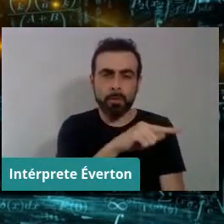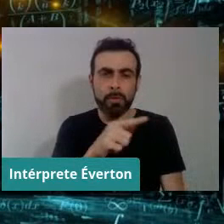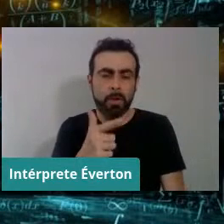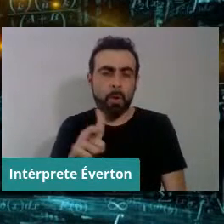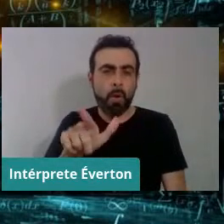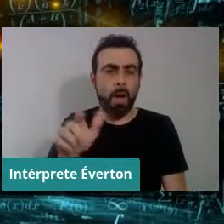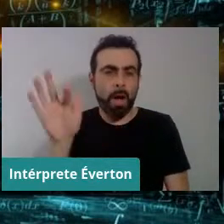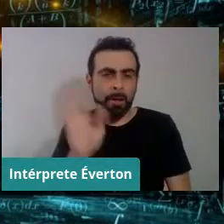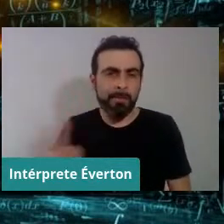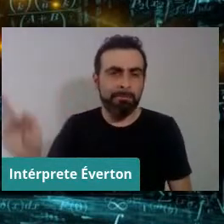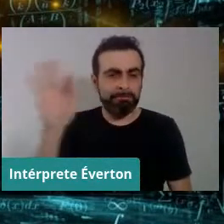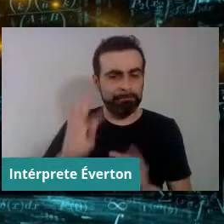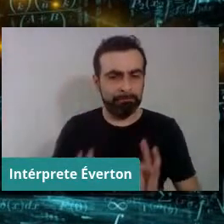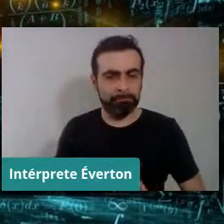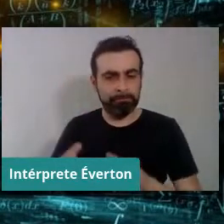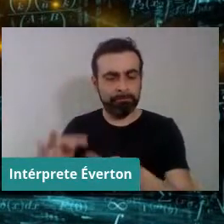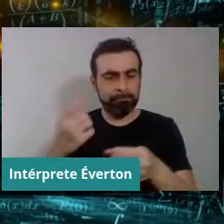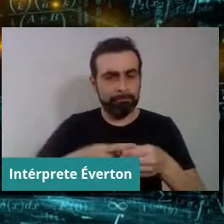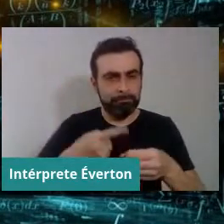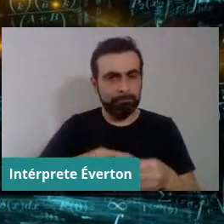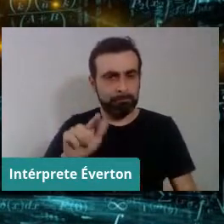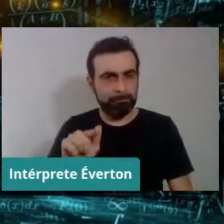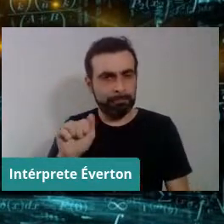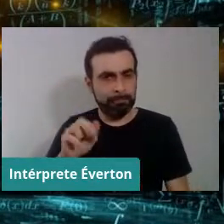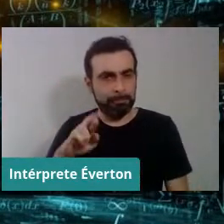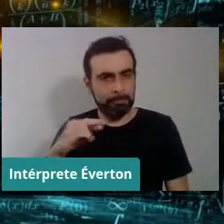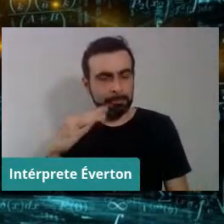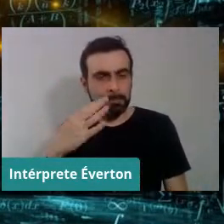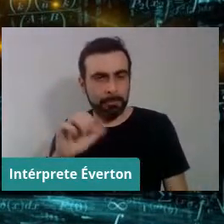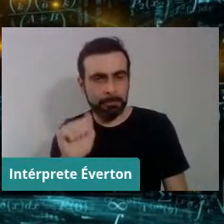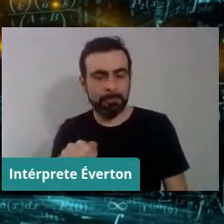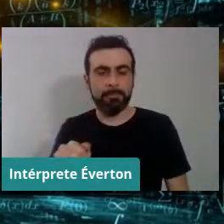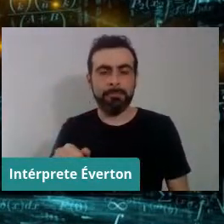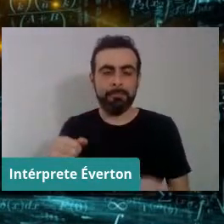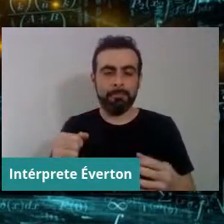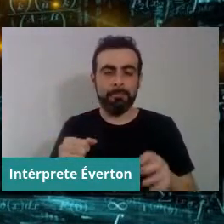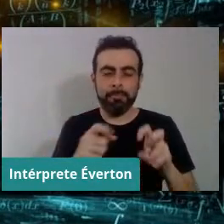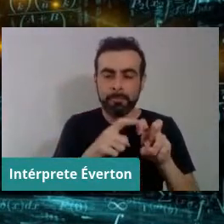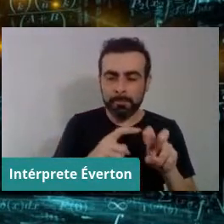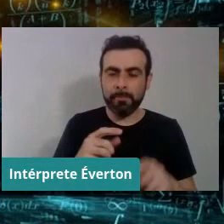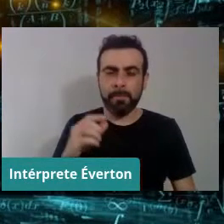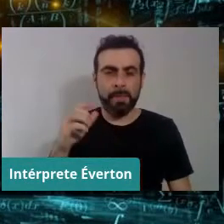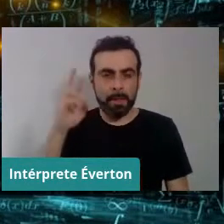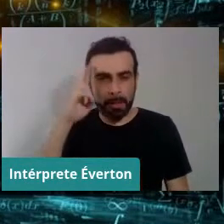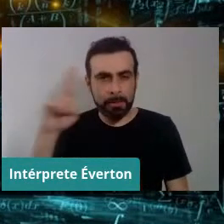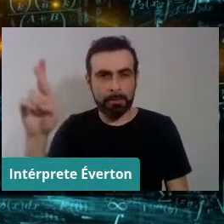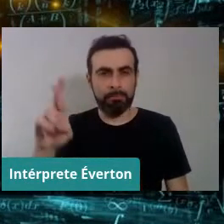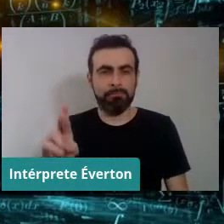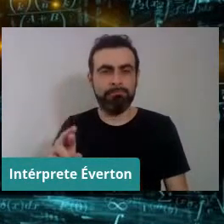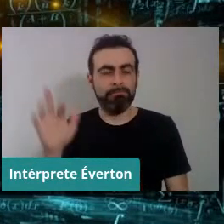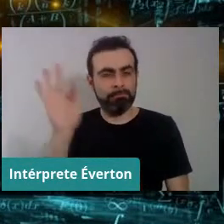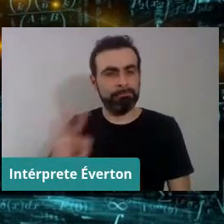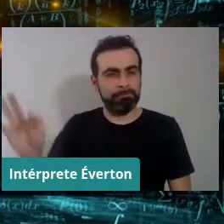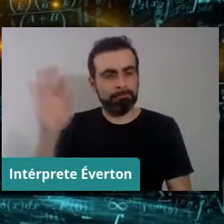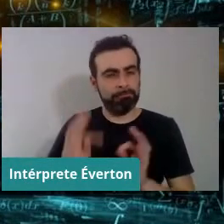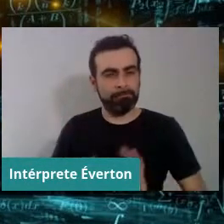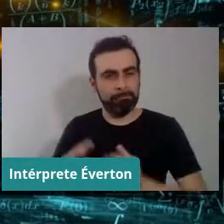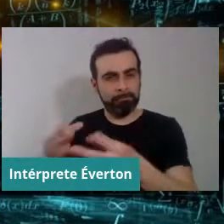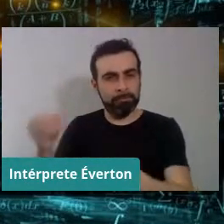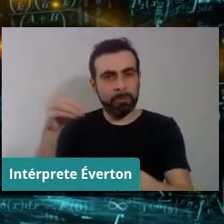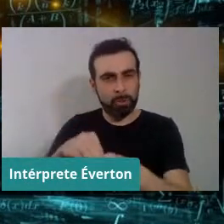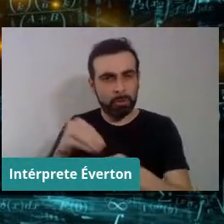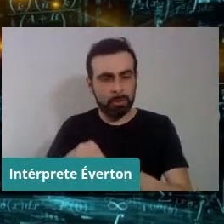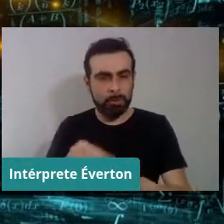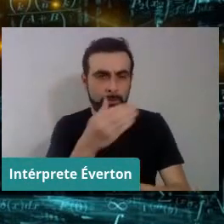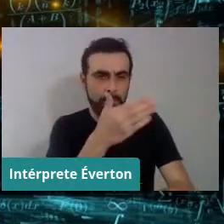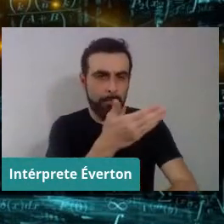de Tecnologia de Garça, FATEC Garça, diretor fundador da Faculdade de Tecnologia Estudante Rafael